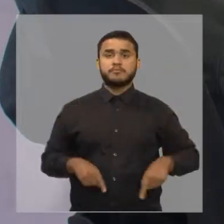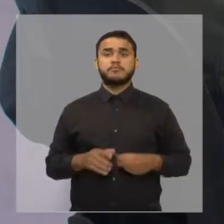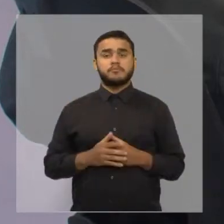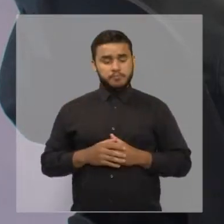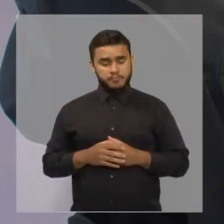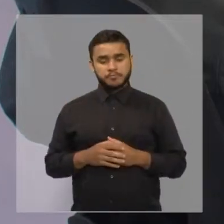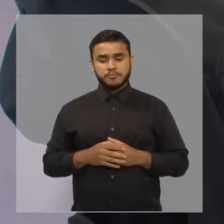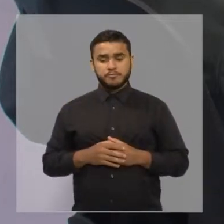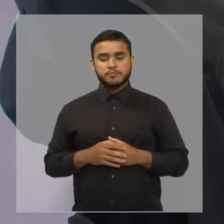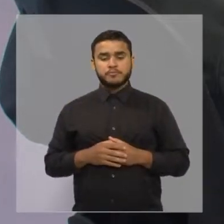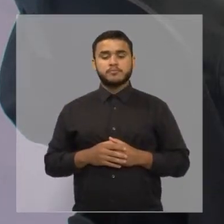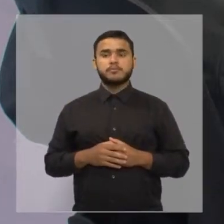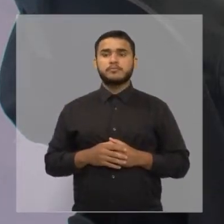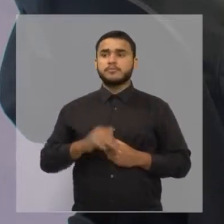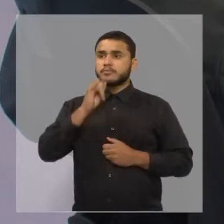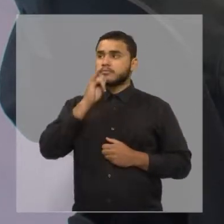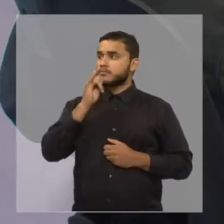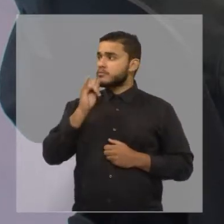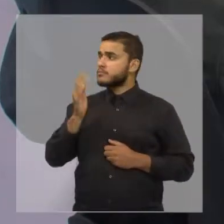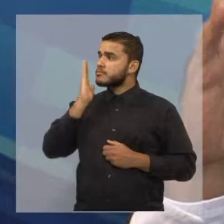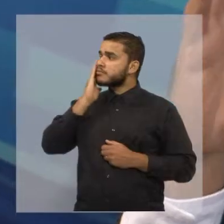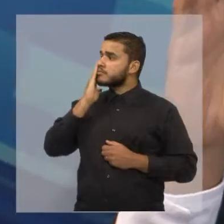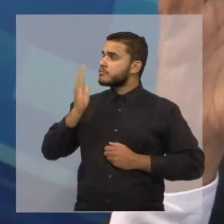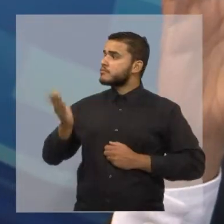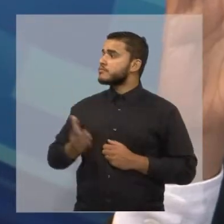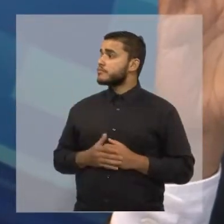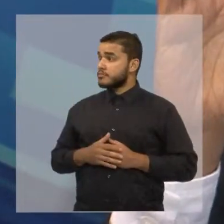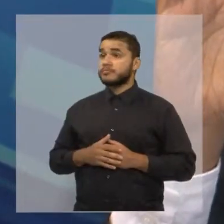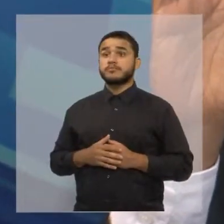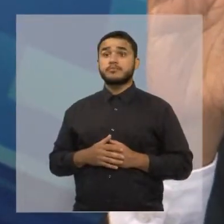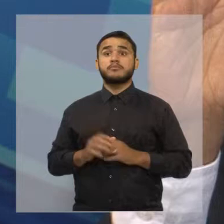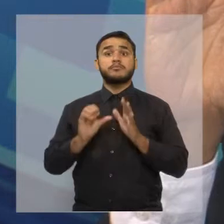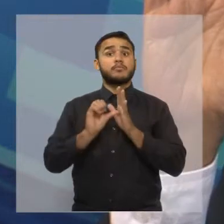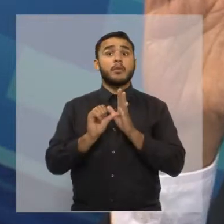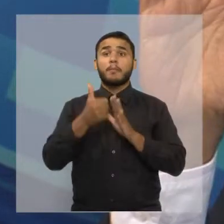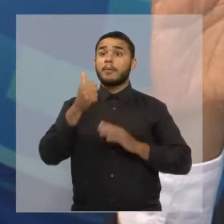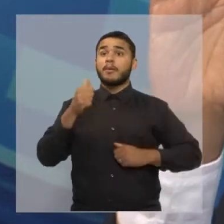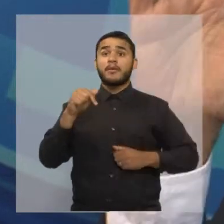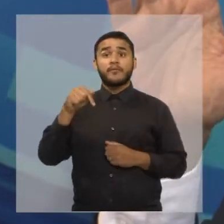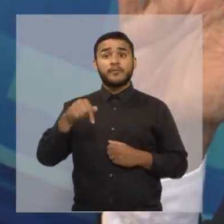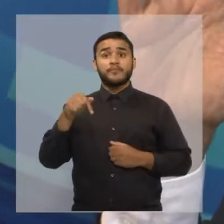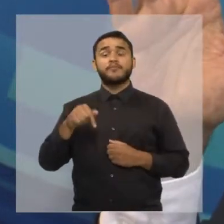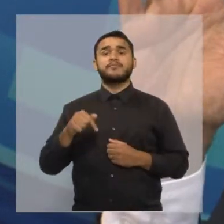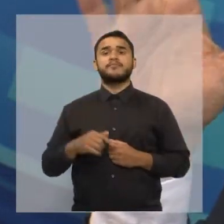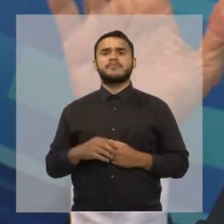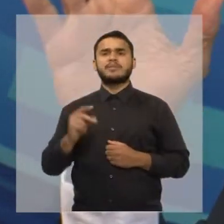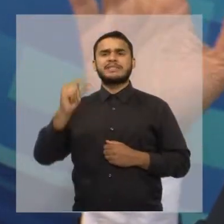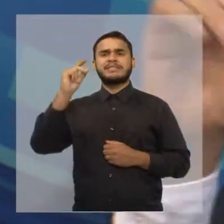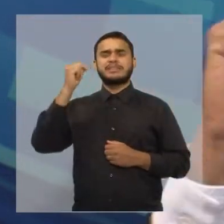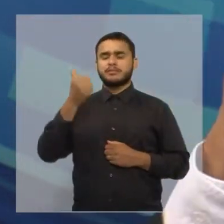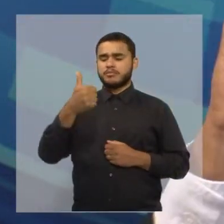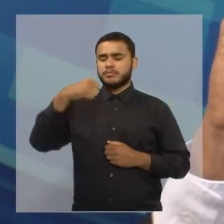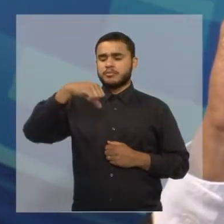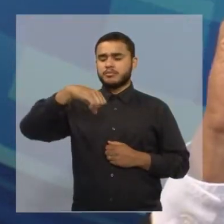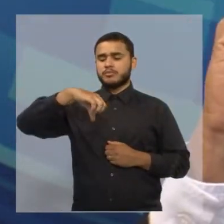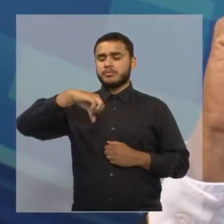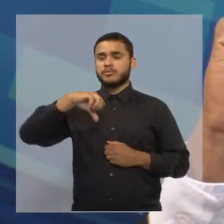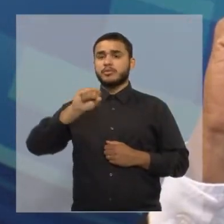duas coisas. Primeiro que esse governo, pela primeira vez desde 85,